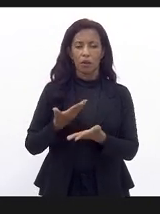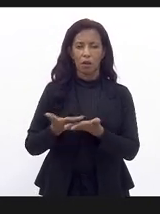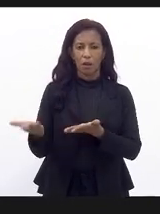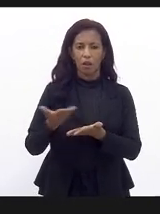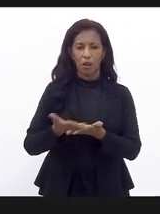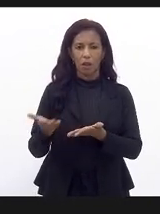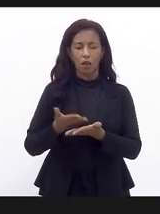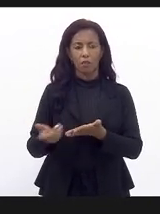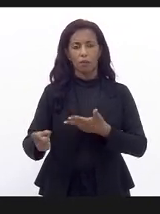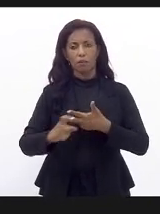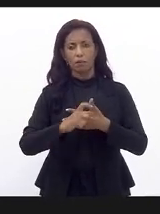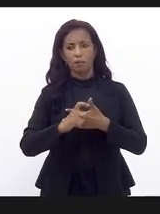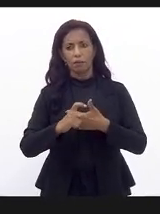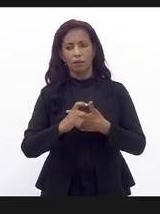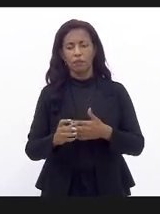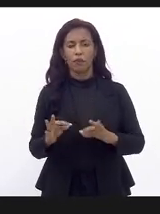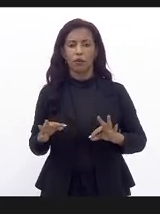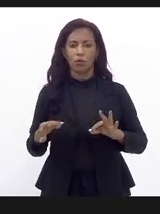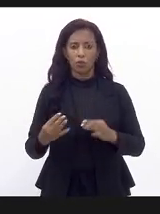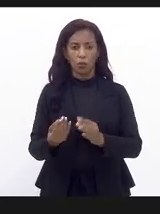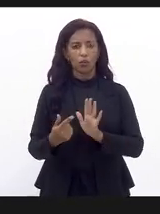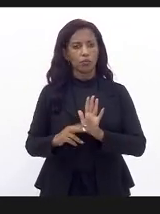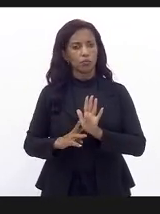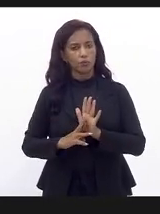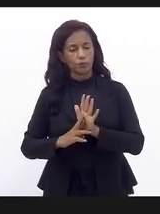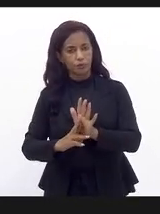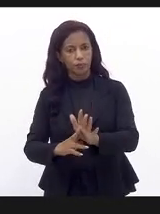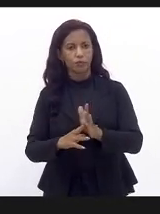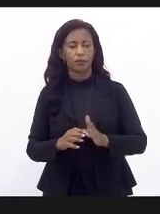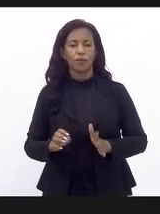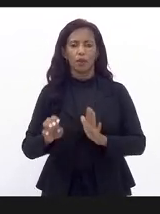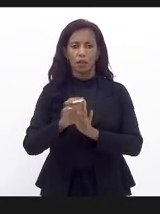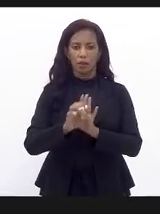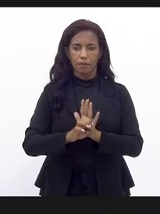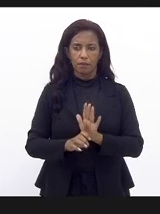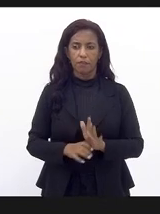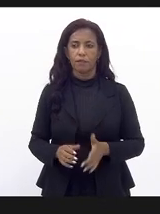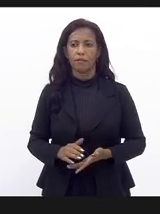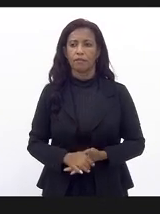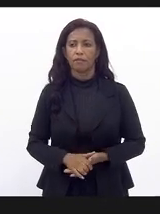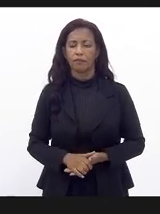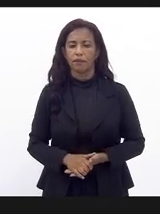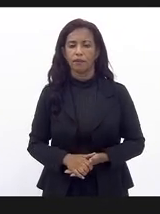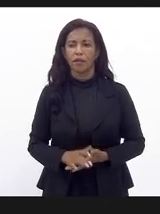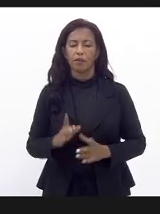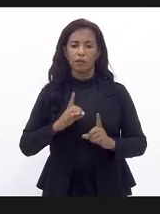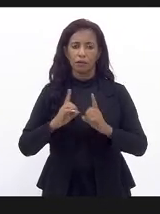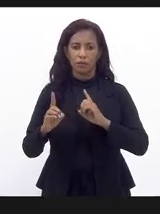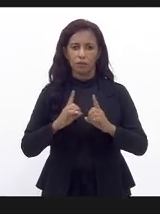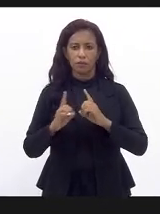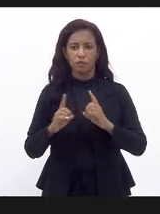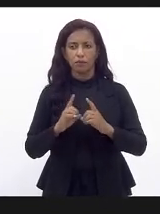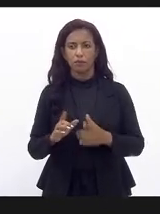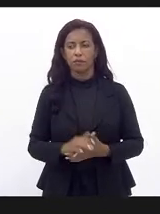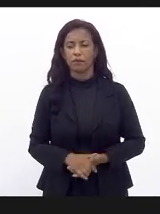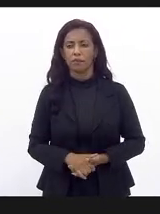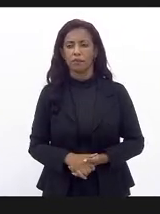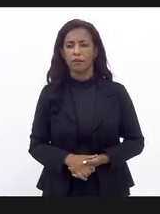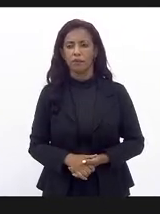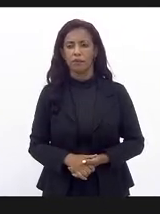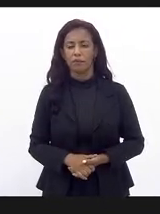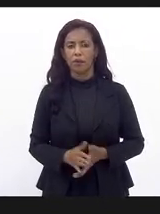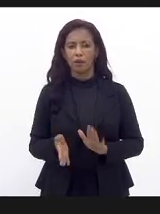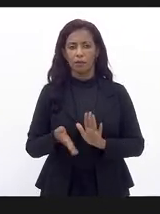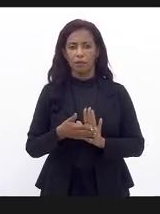pelo Executivo, todos apresentamos emendas, foram discutidas essas emendas